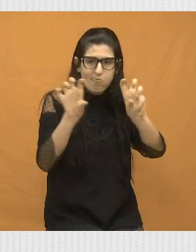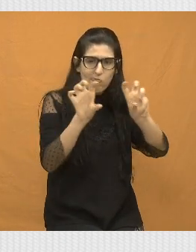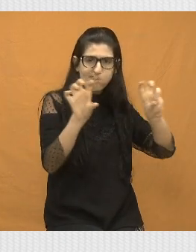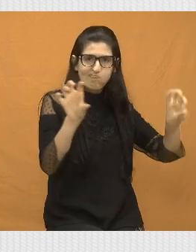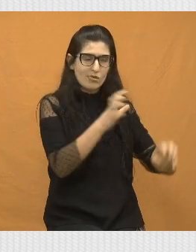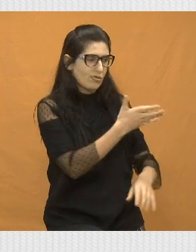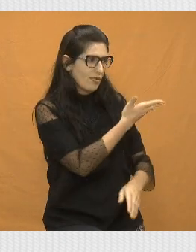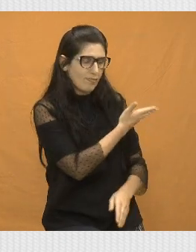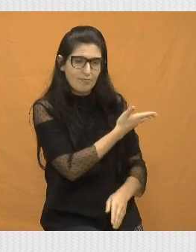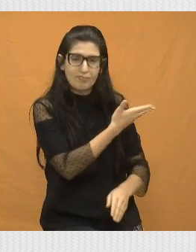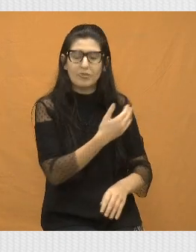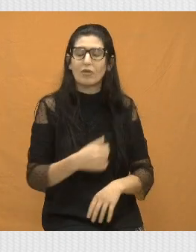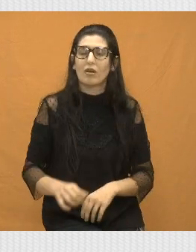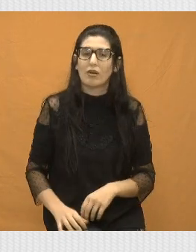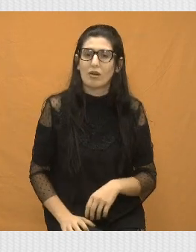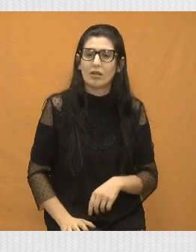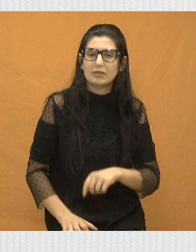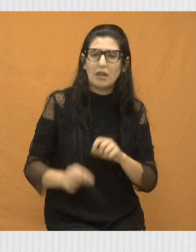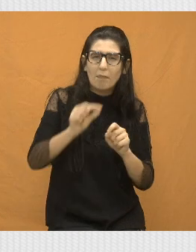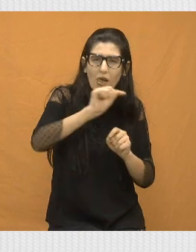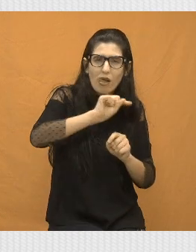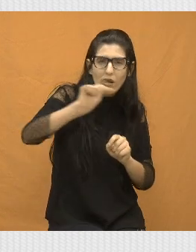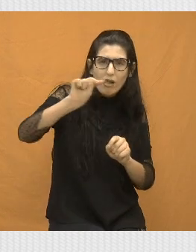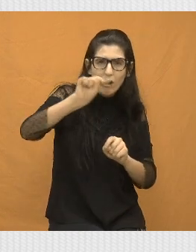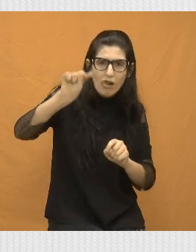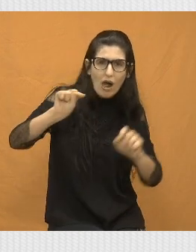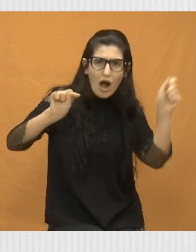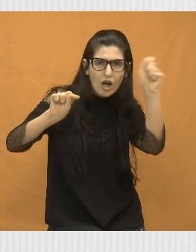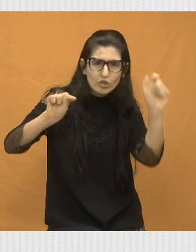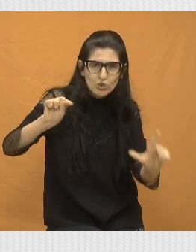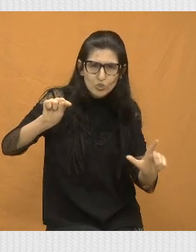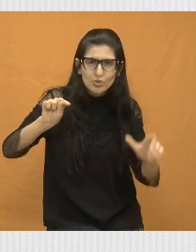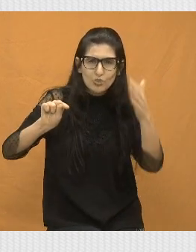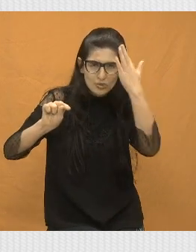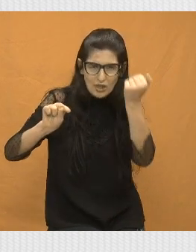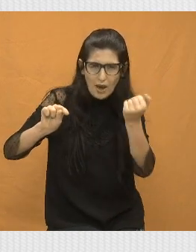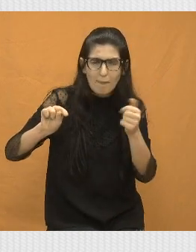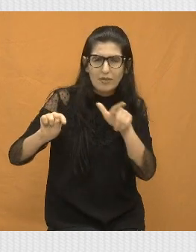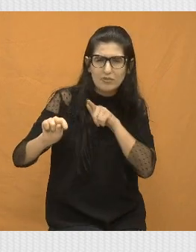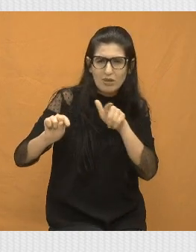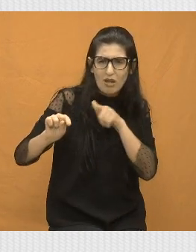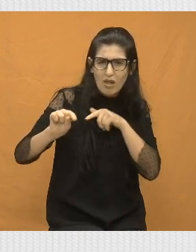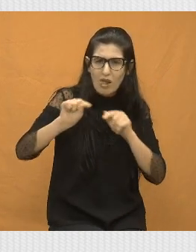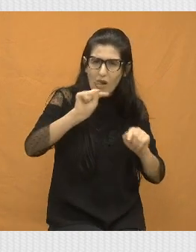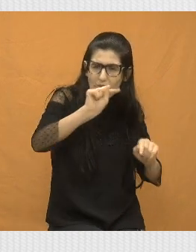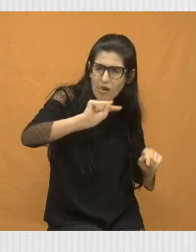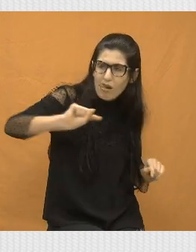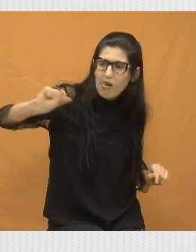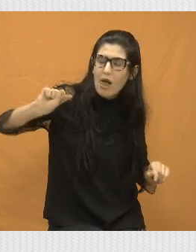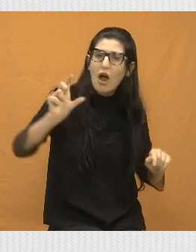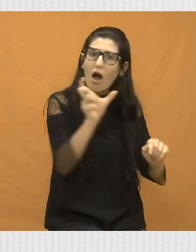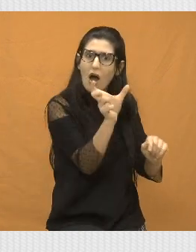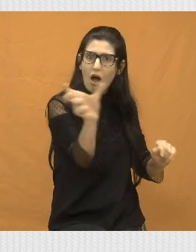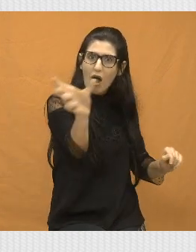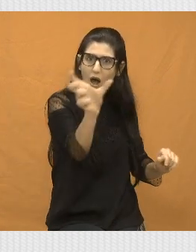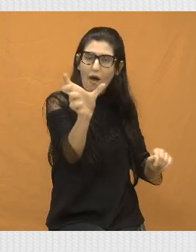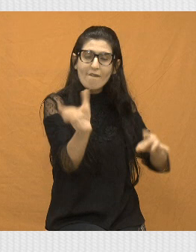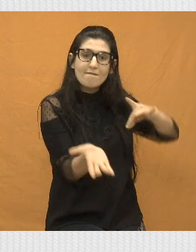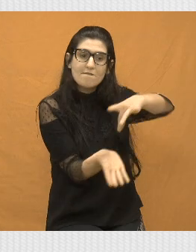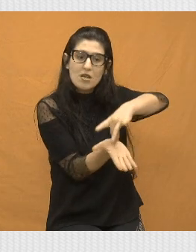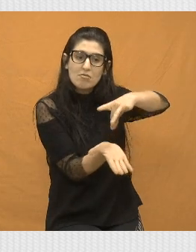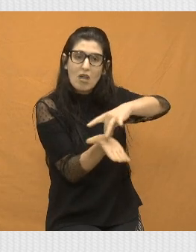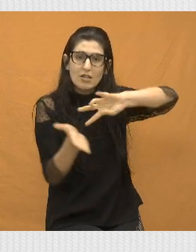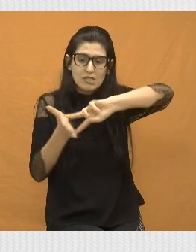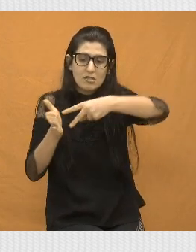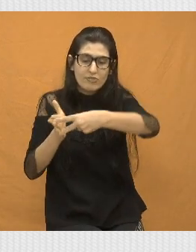né? Você tem uma setinha azul que traz até aquele ícone marcado transparência. O munícipe